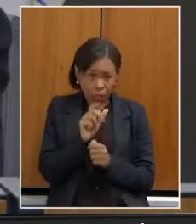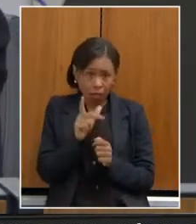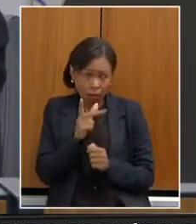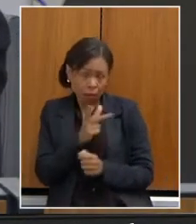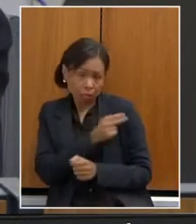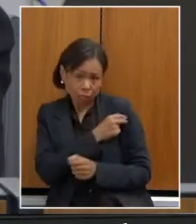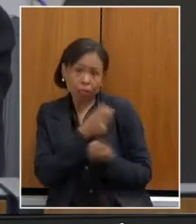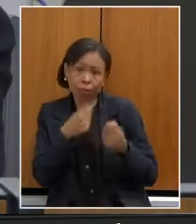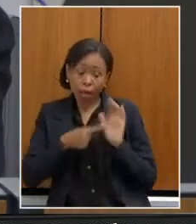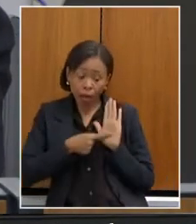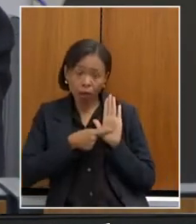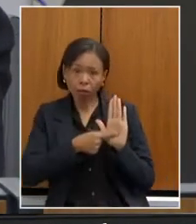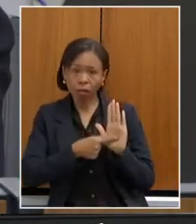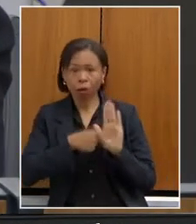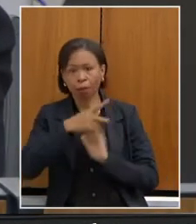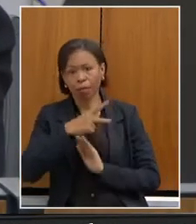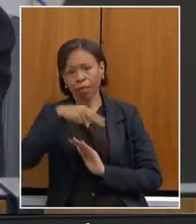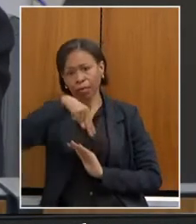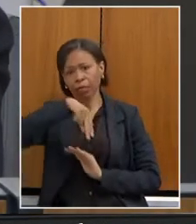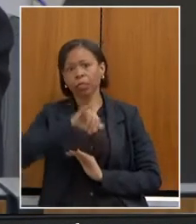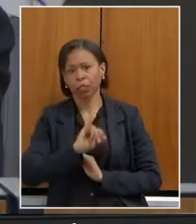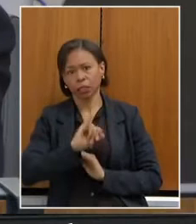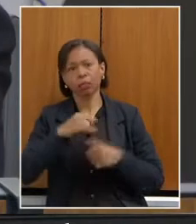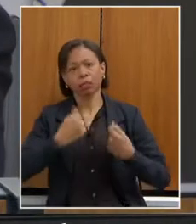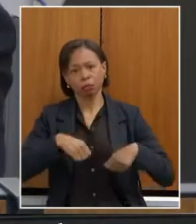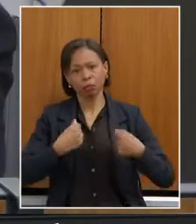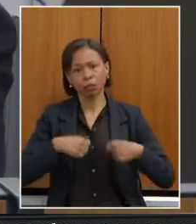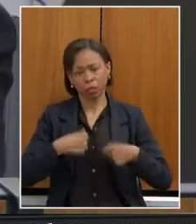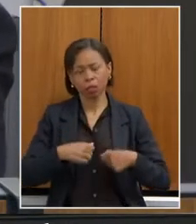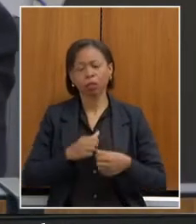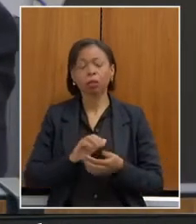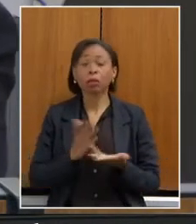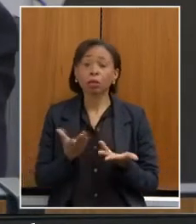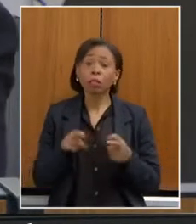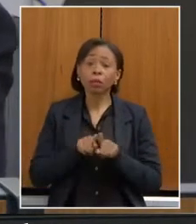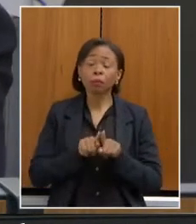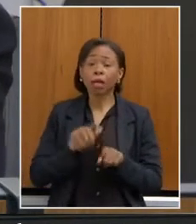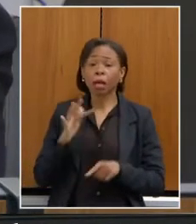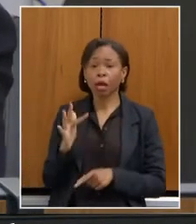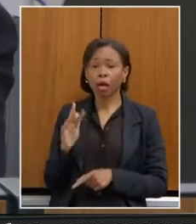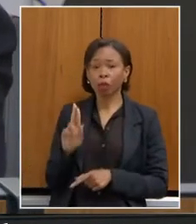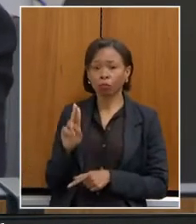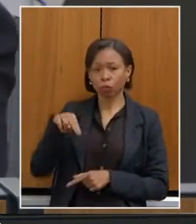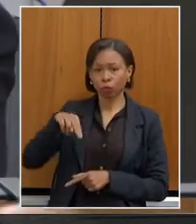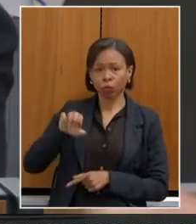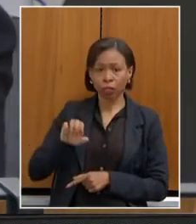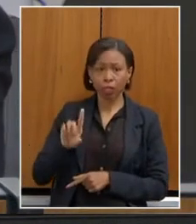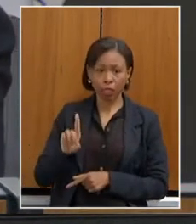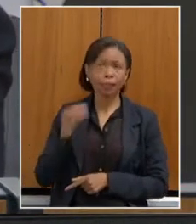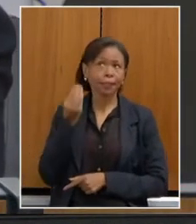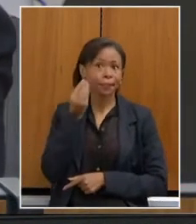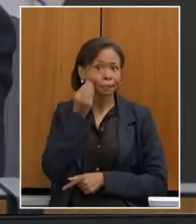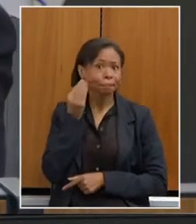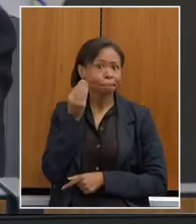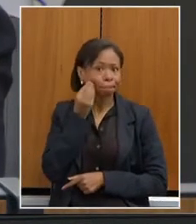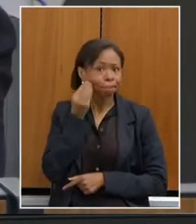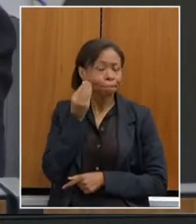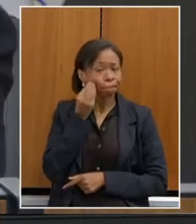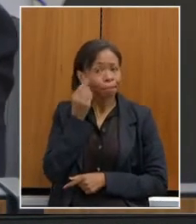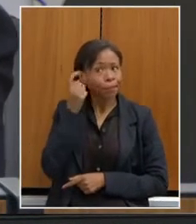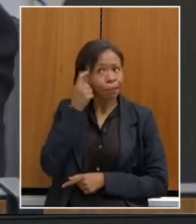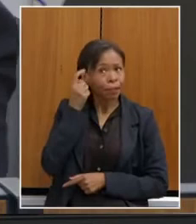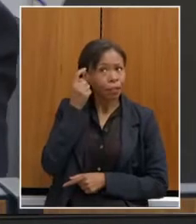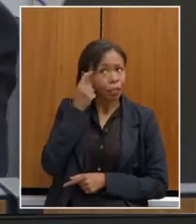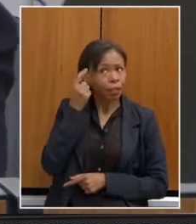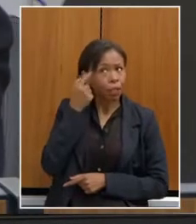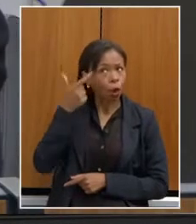vacina que a gente consegue apresentá-la. Então, além disso, a FUNED vem tentando, pensando já em